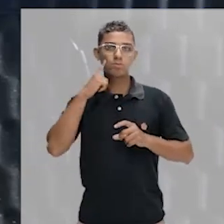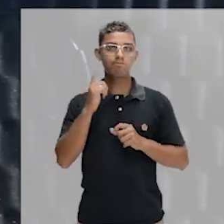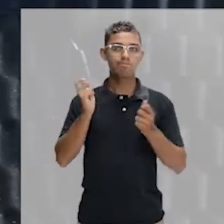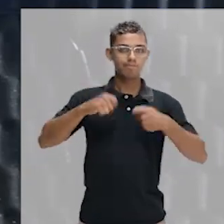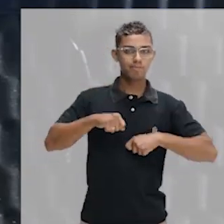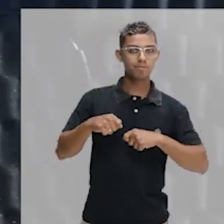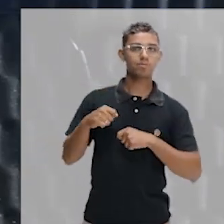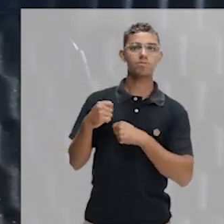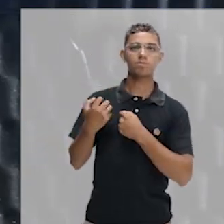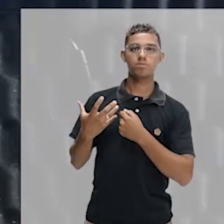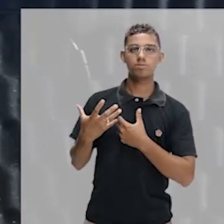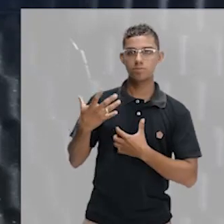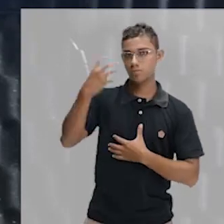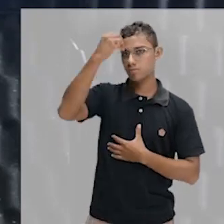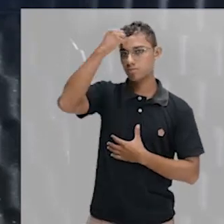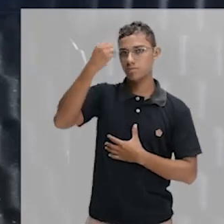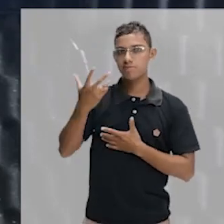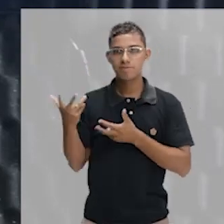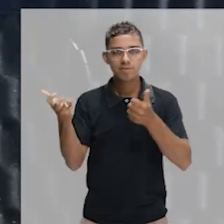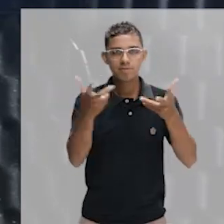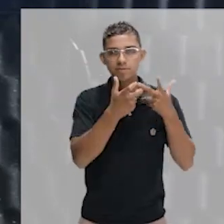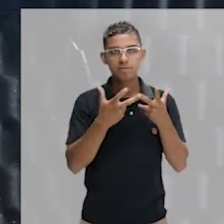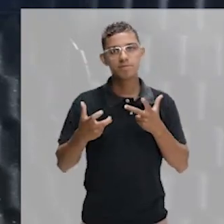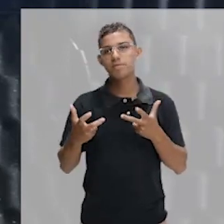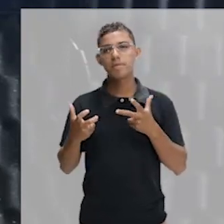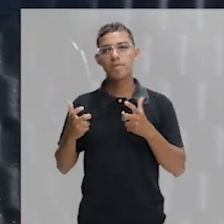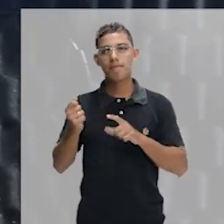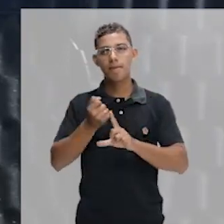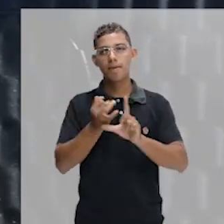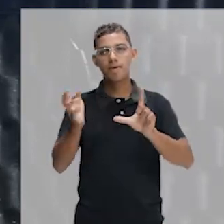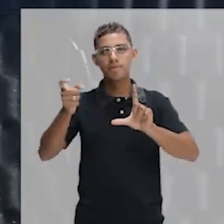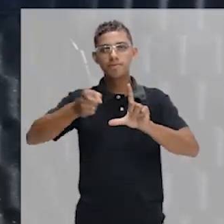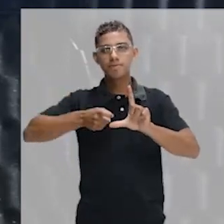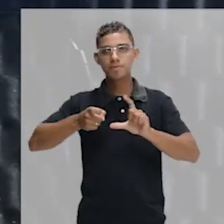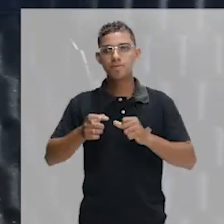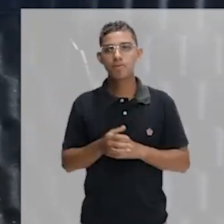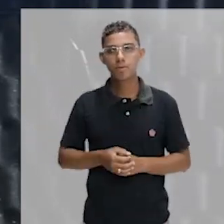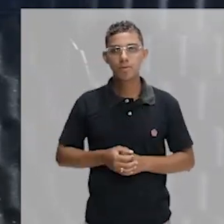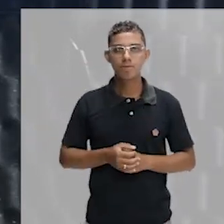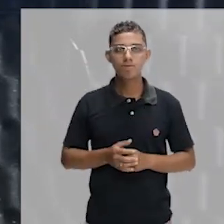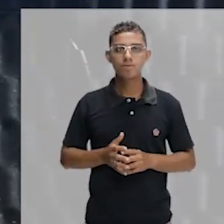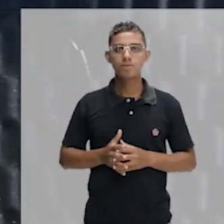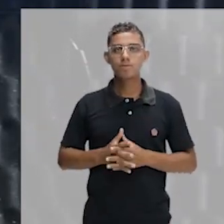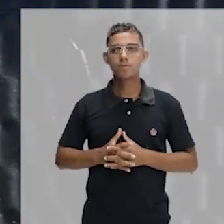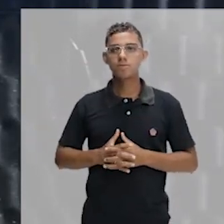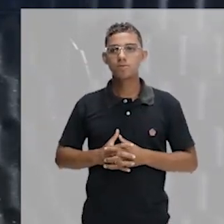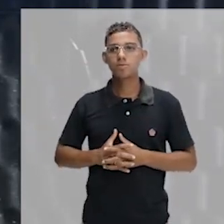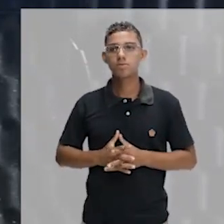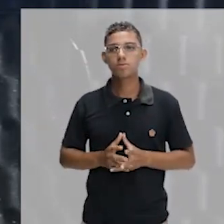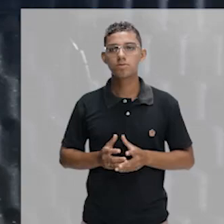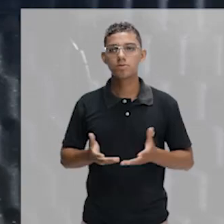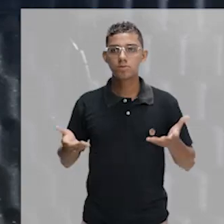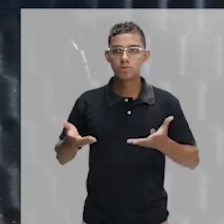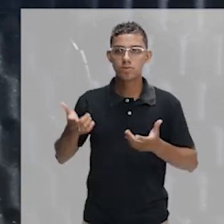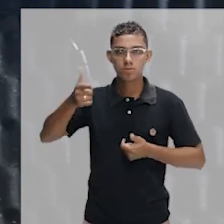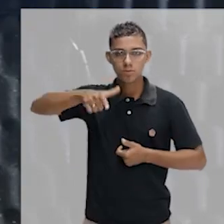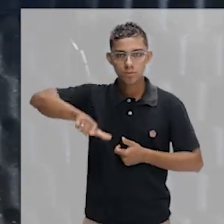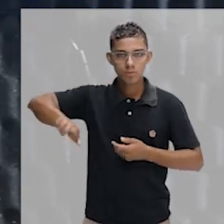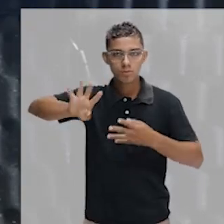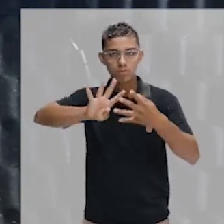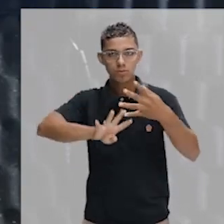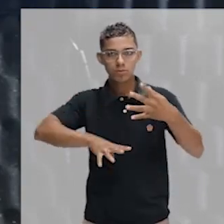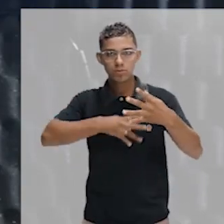construir e interpretar qualquer gráfico de função exponencial vamos lá para essa agora novamente eu vou trabalhar com uma tabelinha